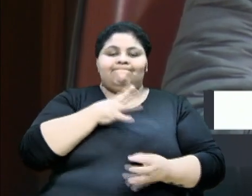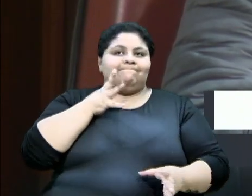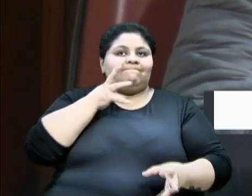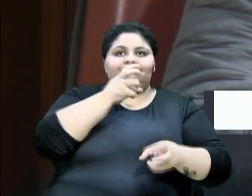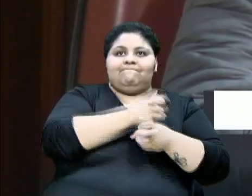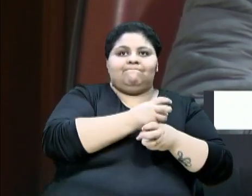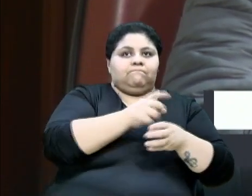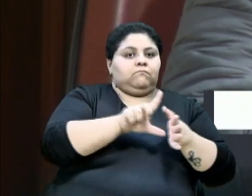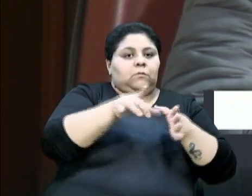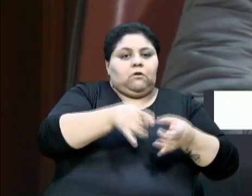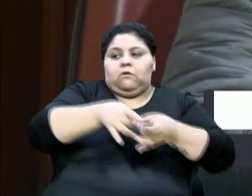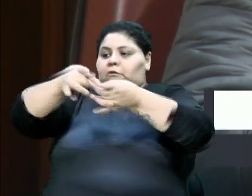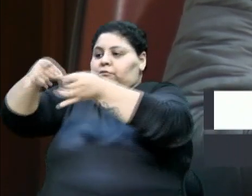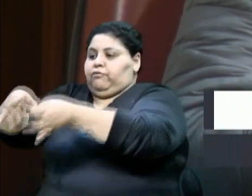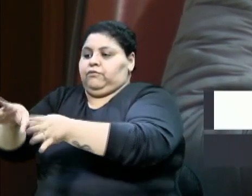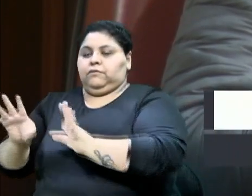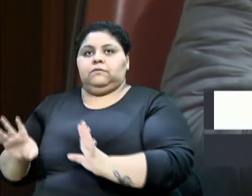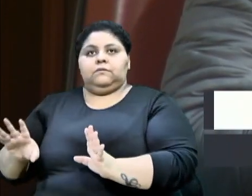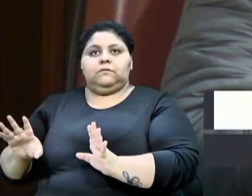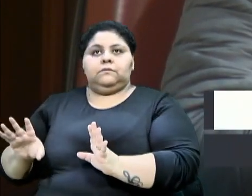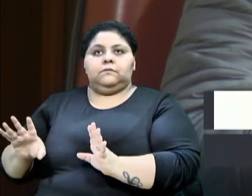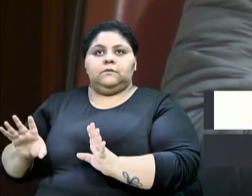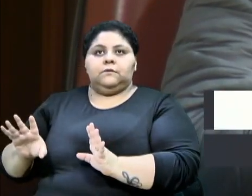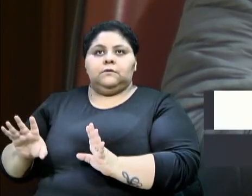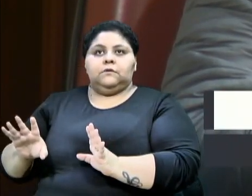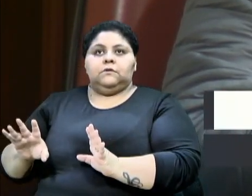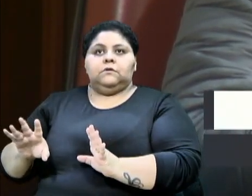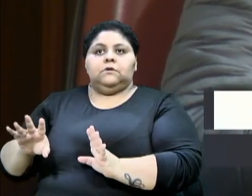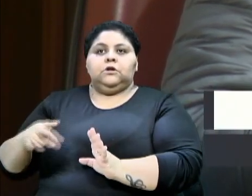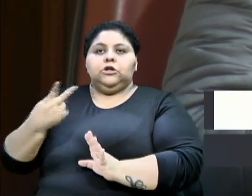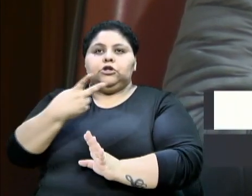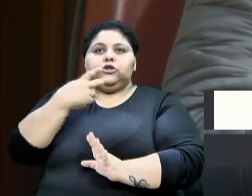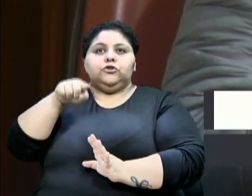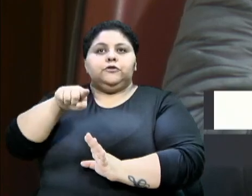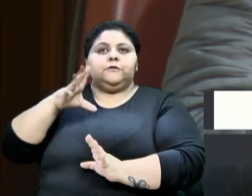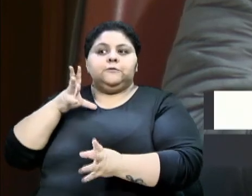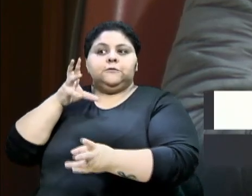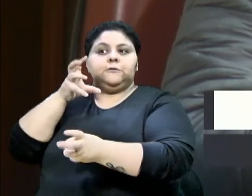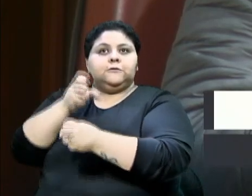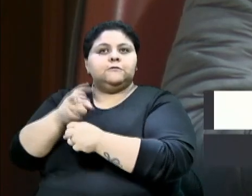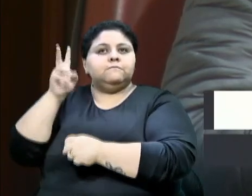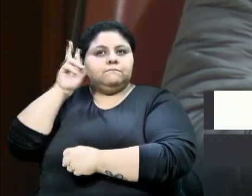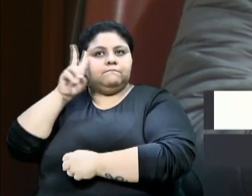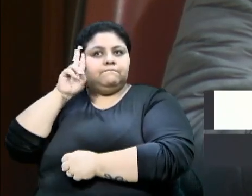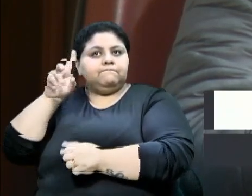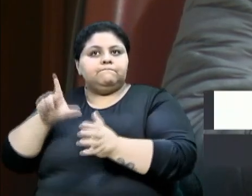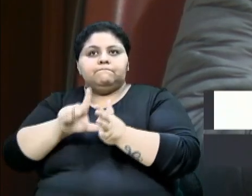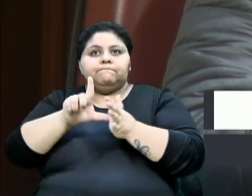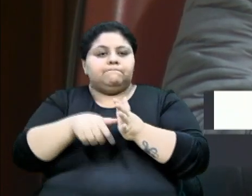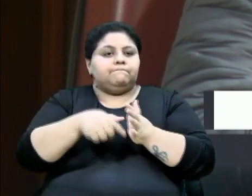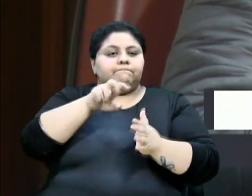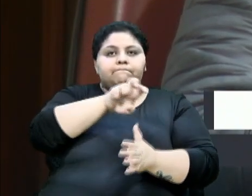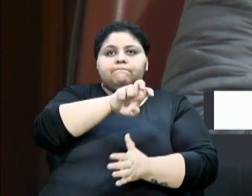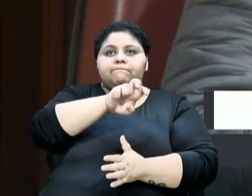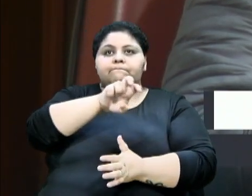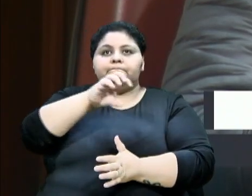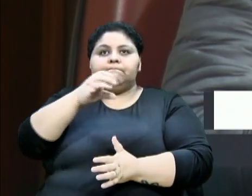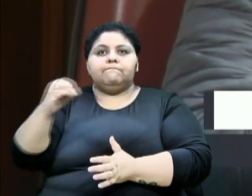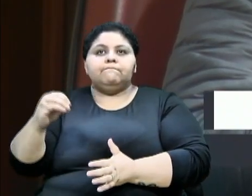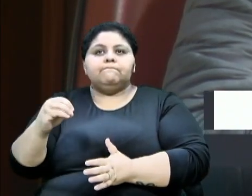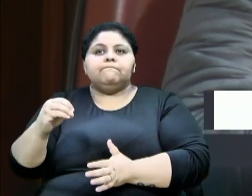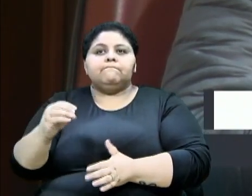ONG Vida, R$170 mil para o castramóvel. Conseguimos uma emenda através do deputado Giovanni